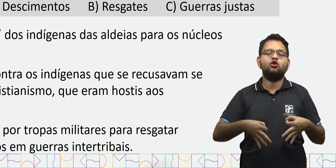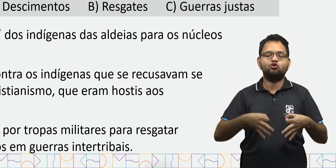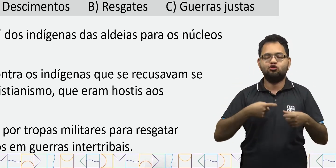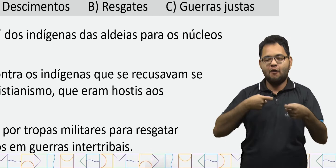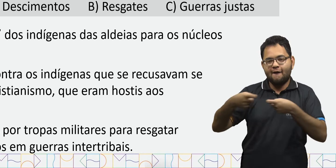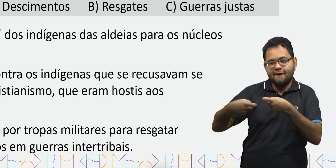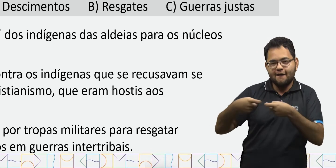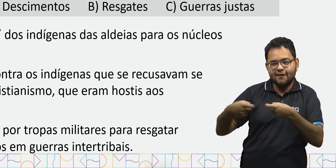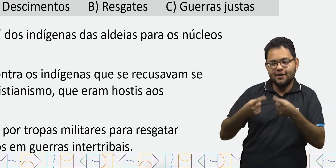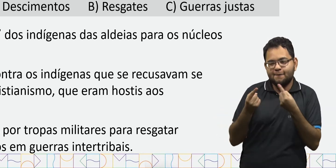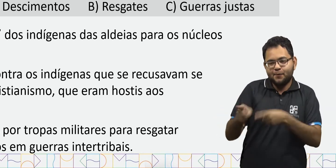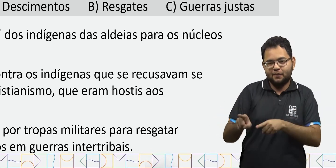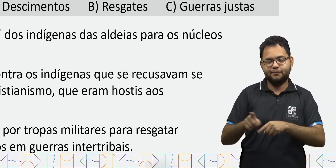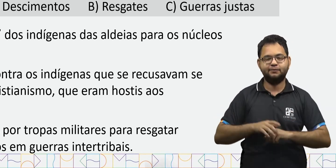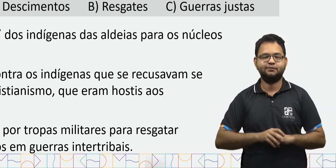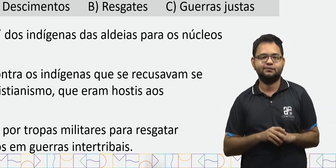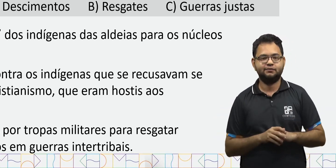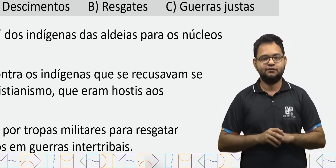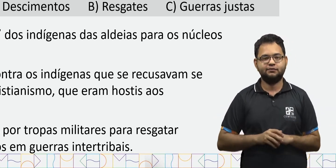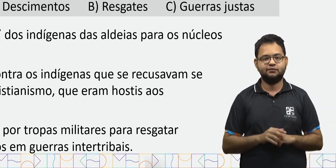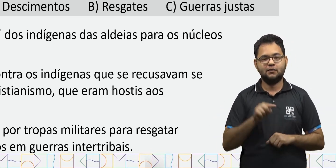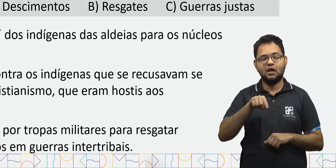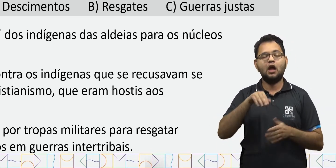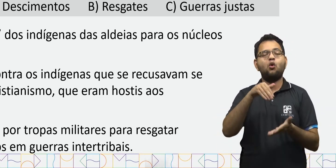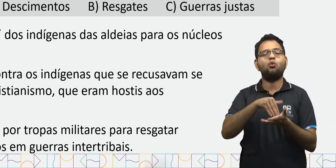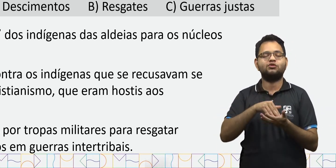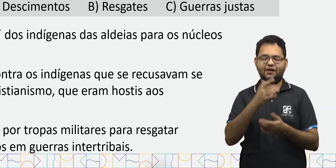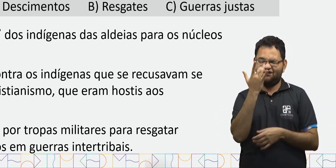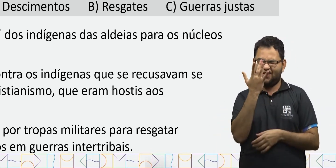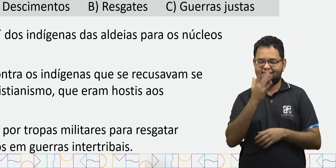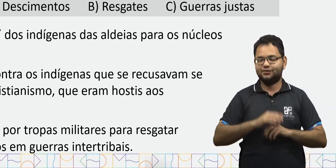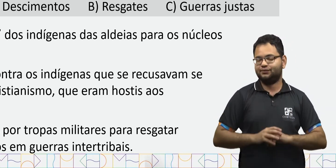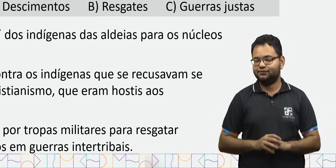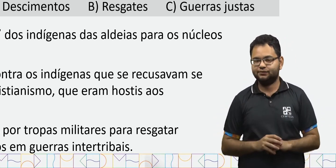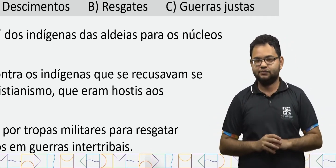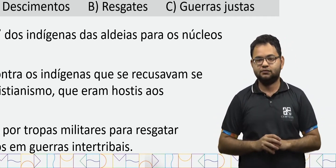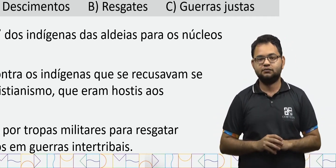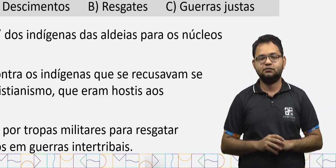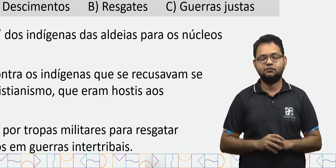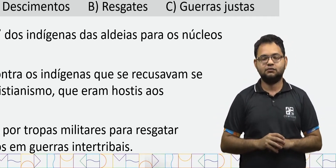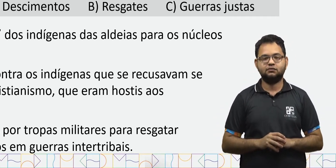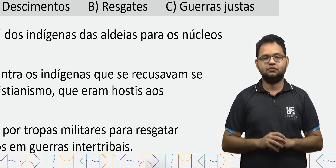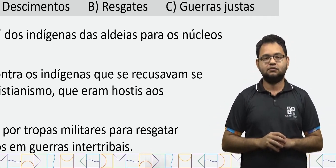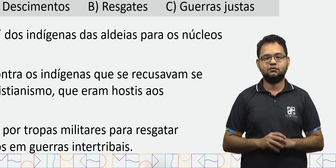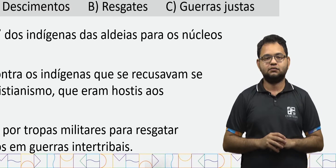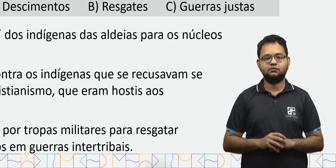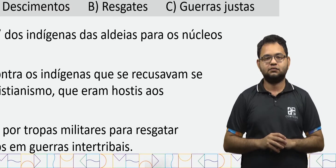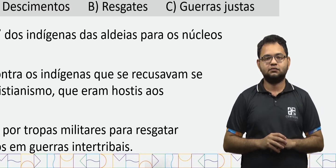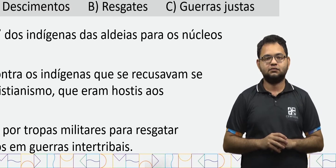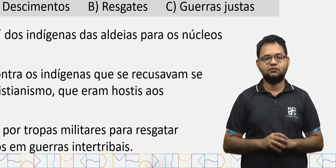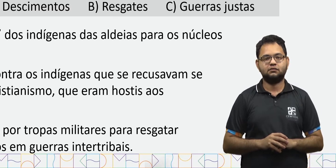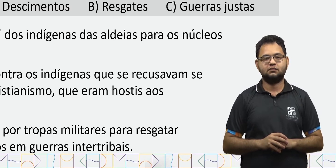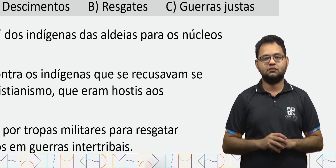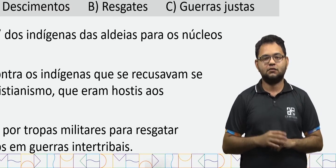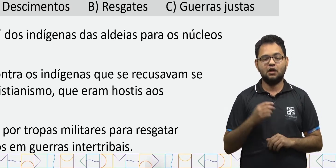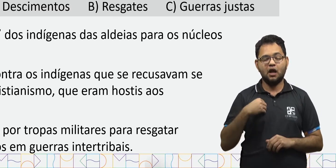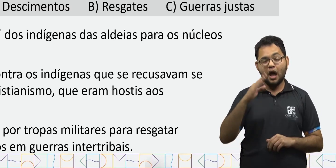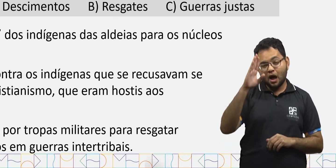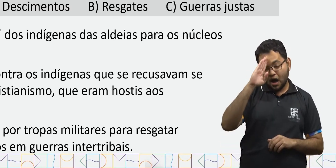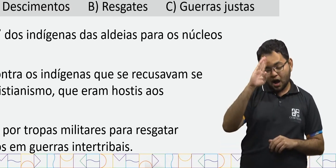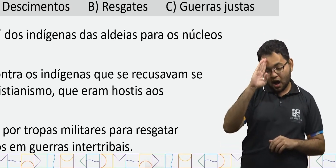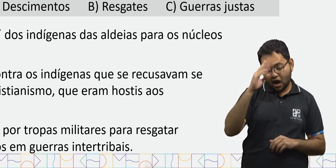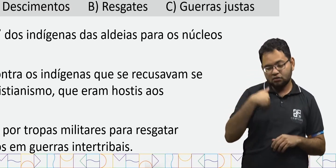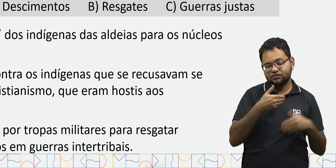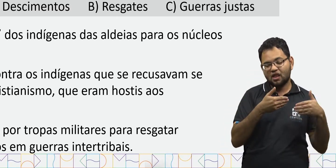sendo hostis, era justo que eles pudessem guerrear contra eles. Essa última ficou fácil. Realizados por tropas militares